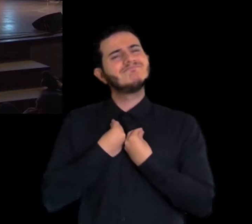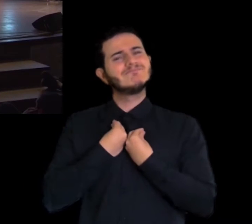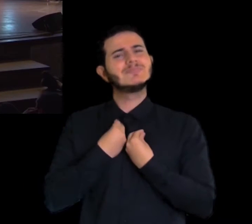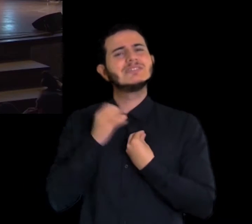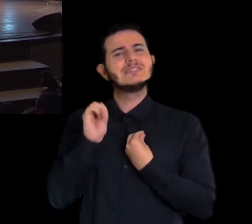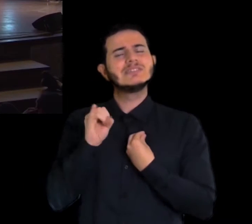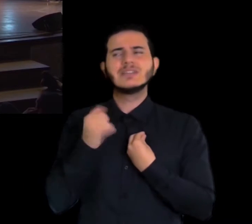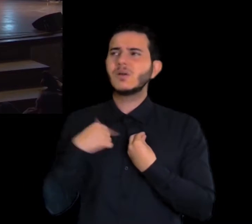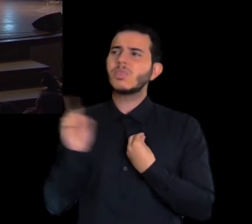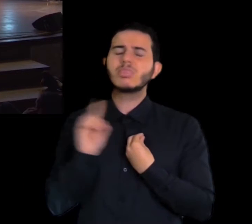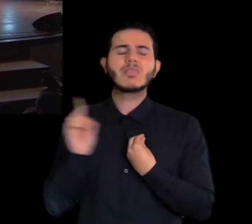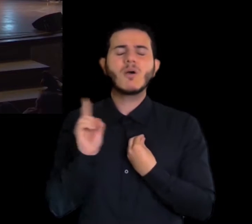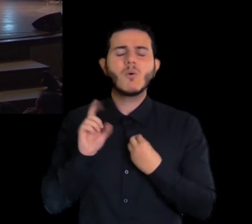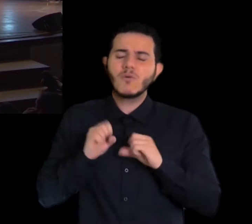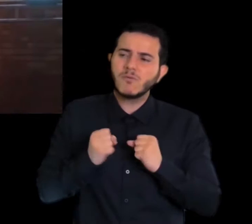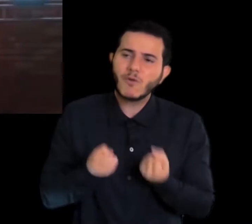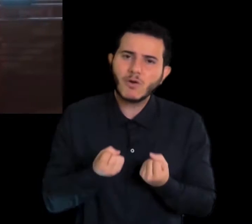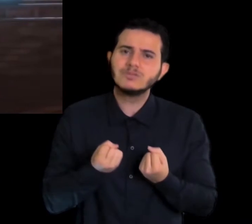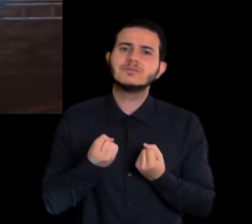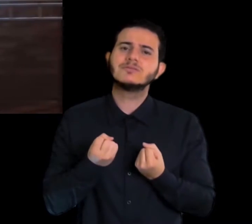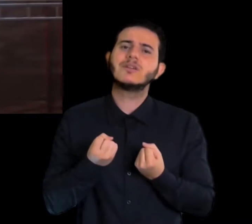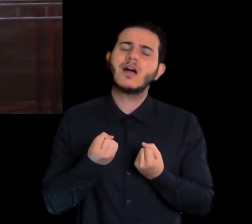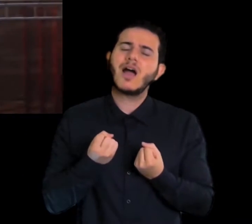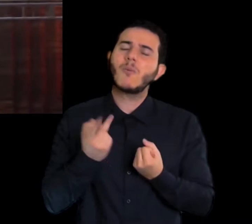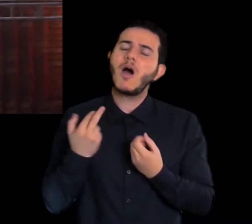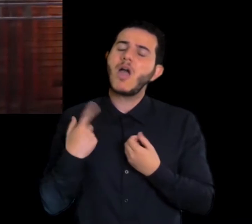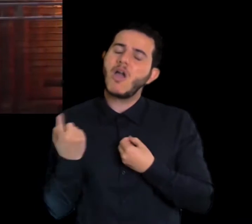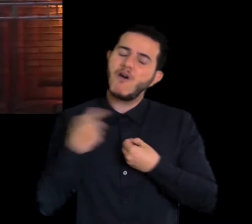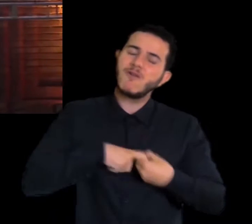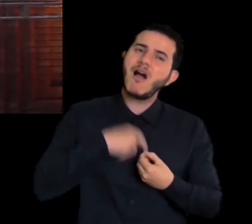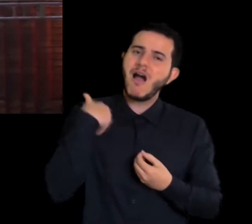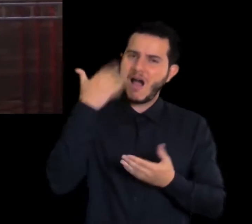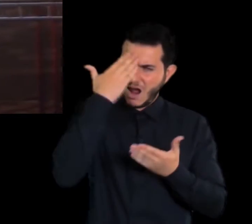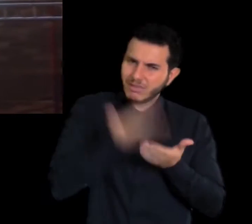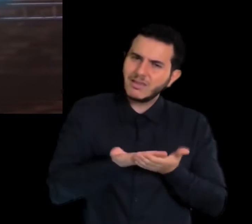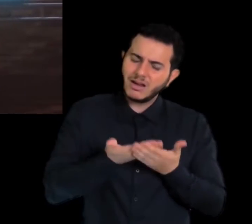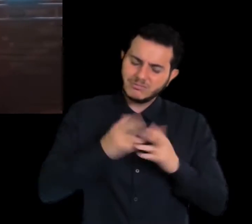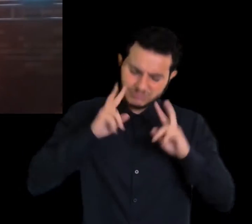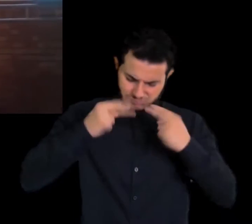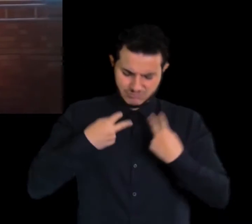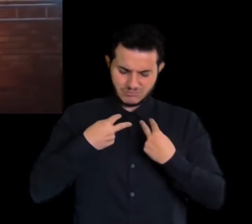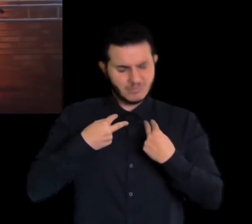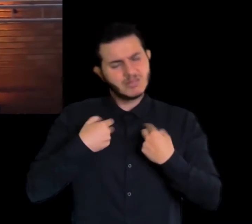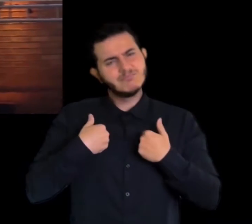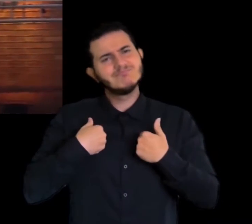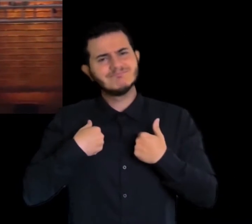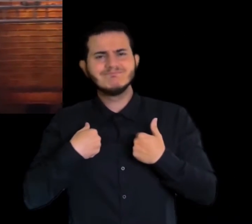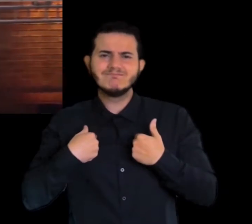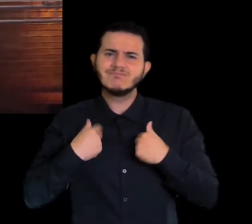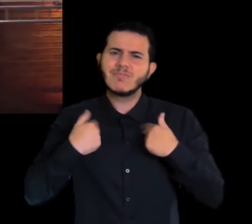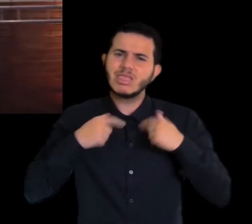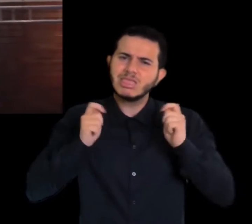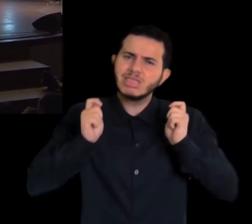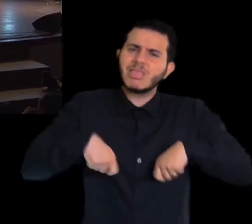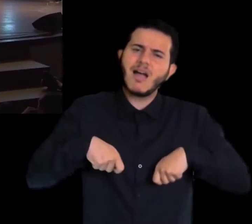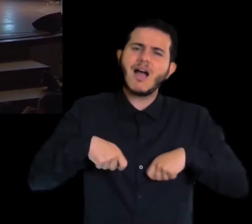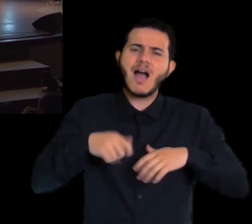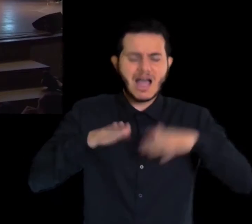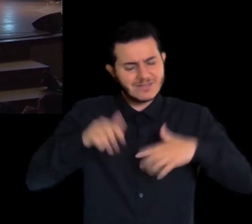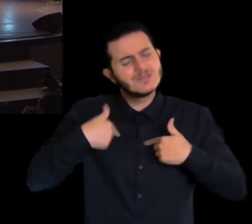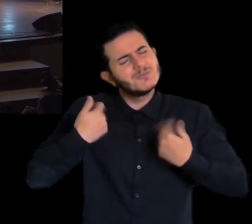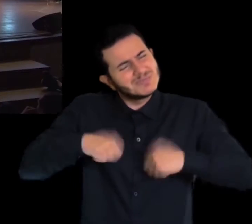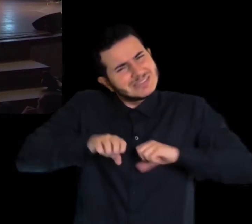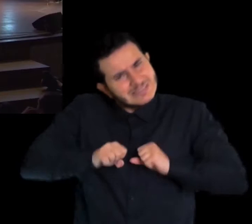Imagine se eu não tivesse sido assim, aquilo me fez acreditar de novo. Né? De que, puxa, às vezes eu vou ter que